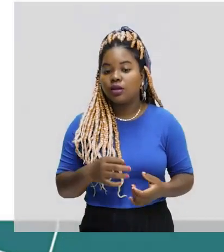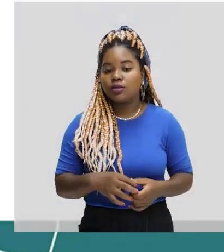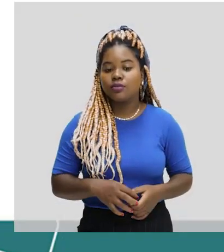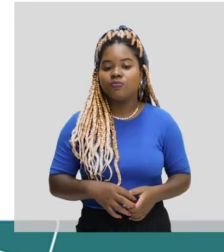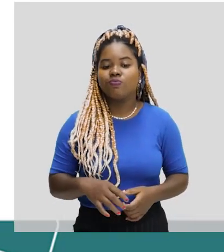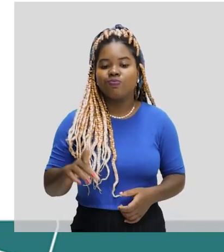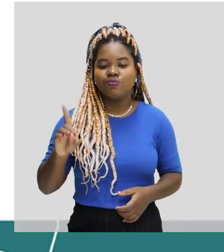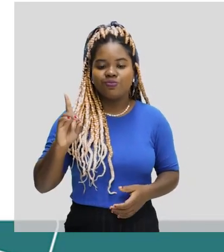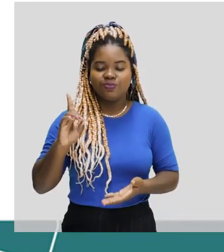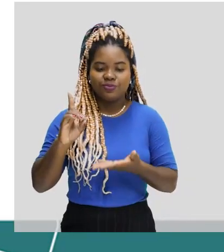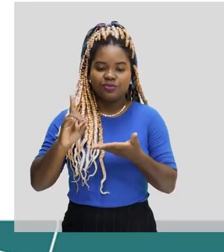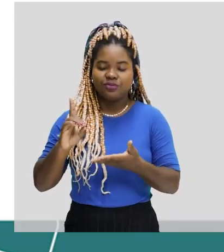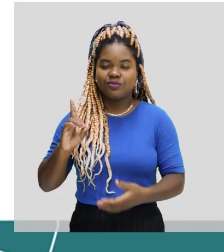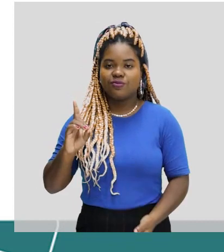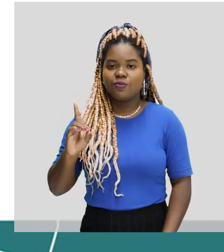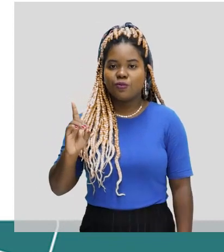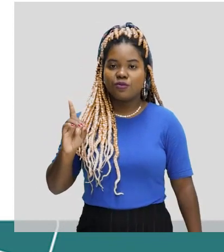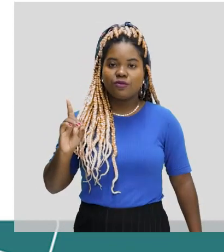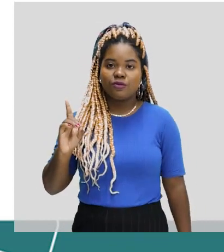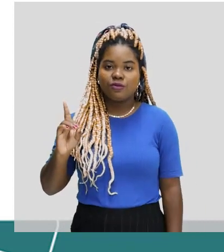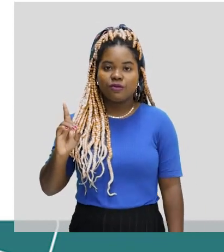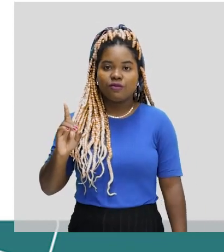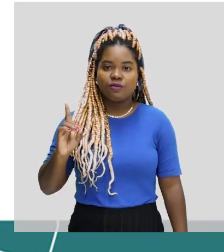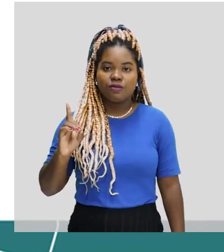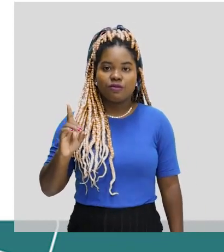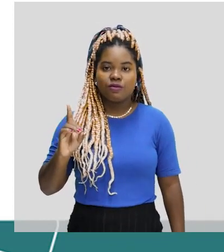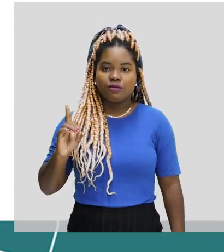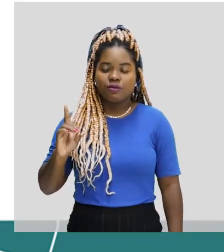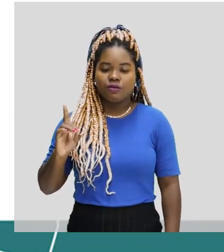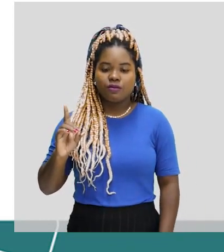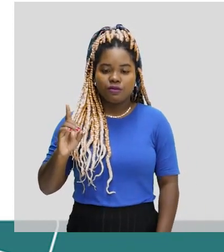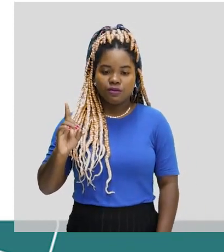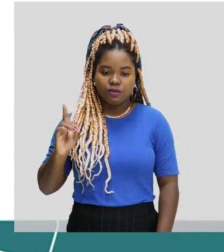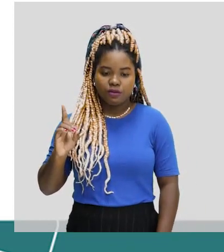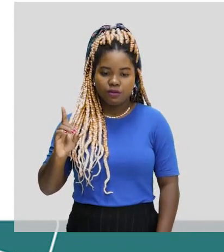alternativa correta? Reformam-se terrenos. Ternos.